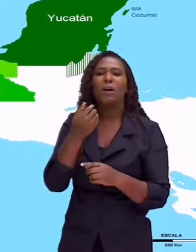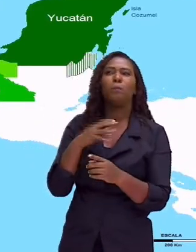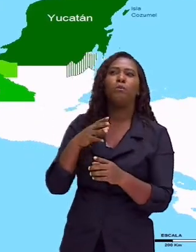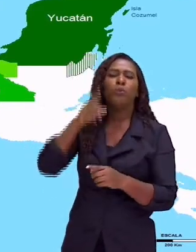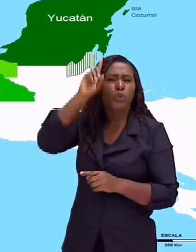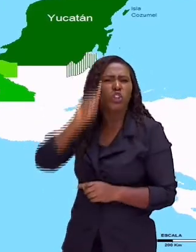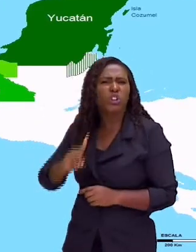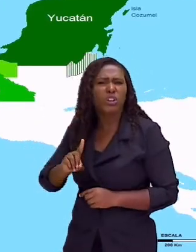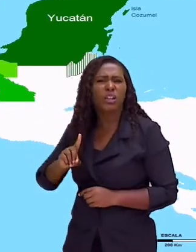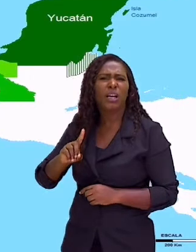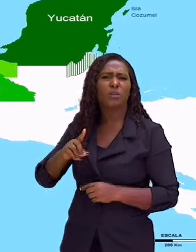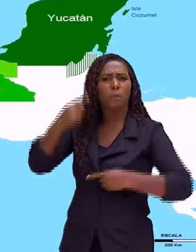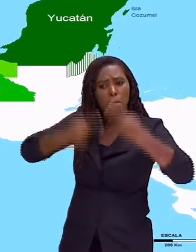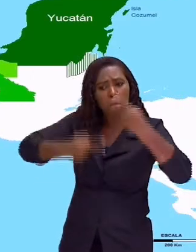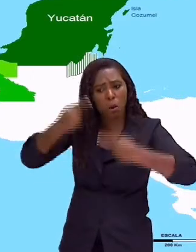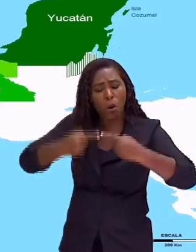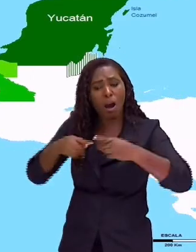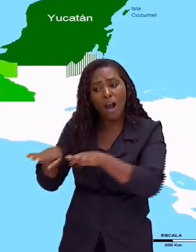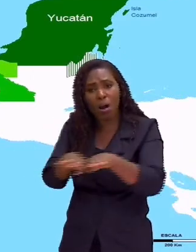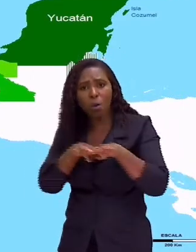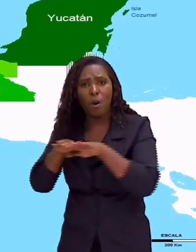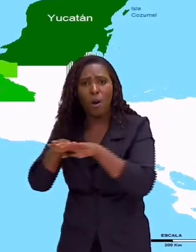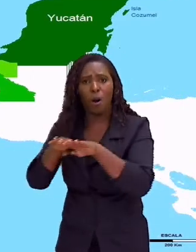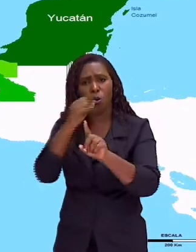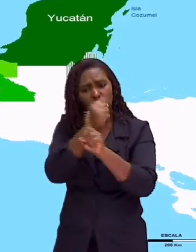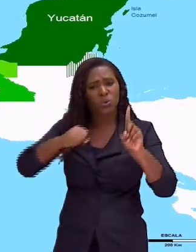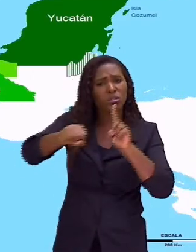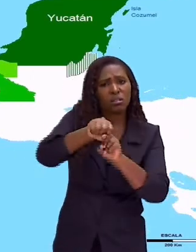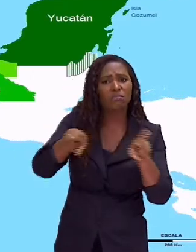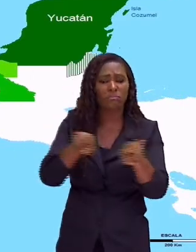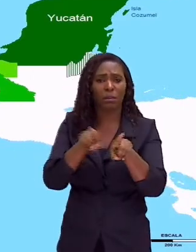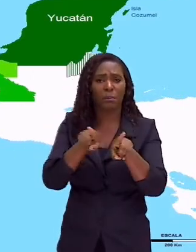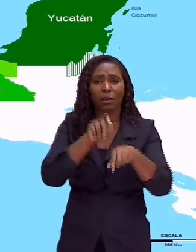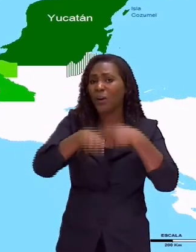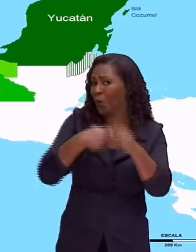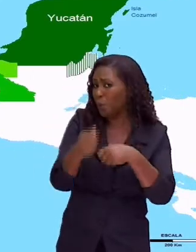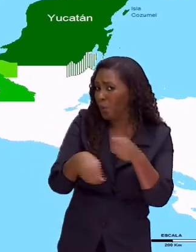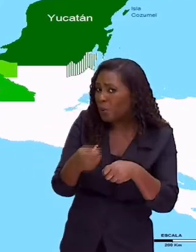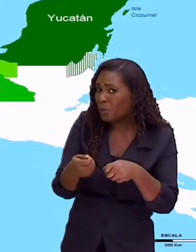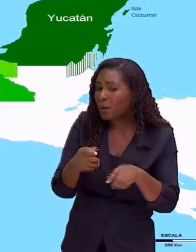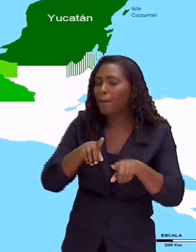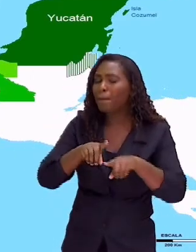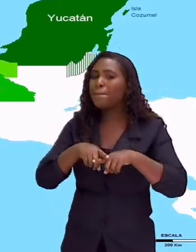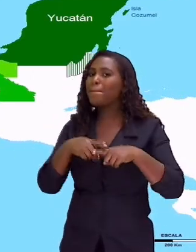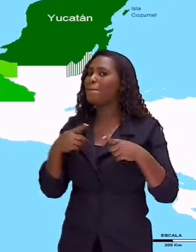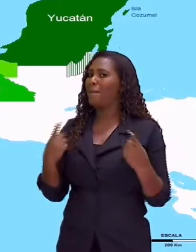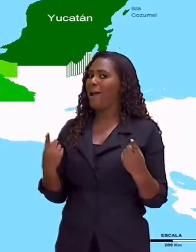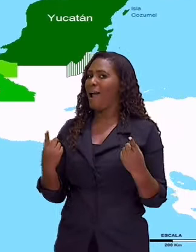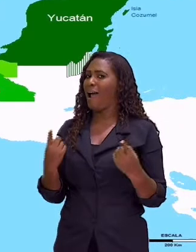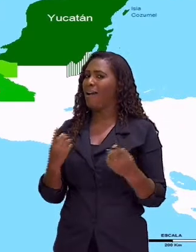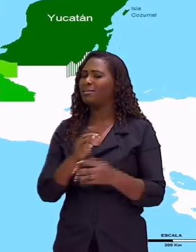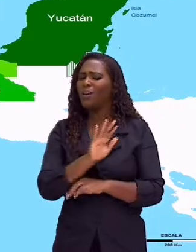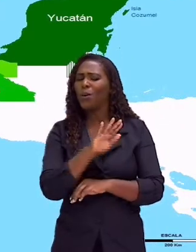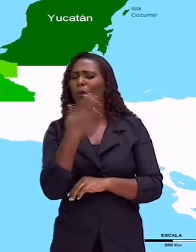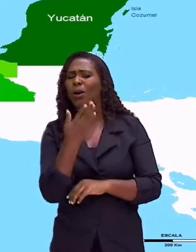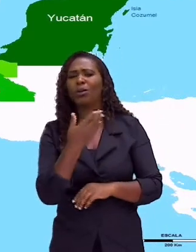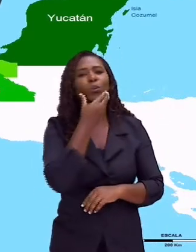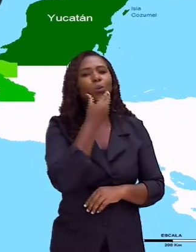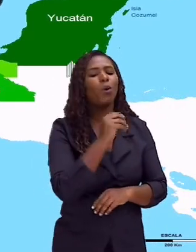econômicos. No entanto, a chegada da administração napoleônica, instruída pelos